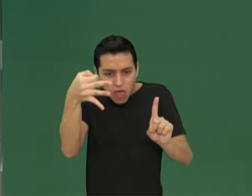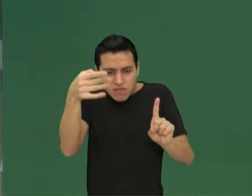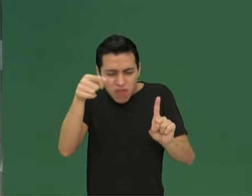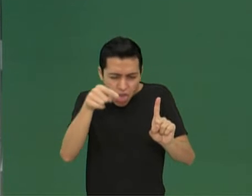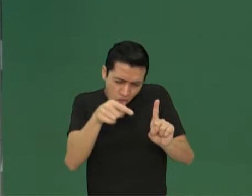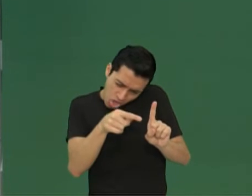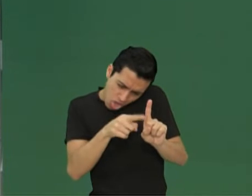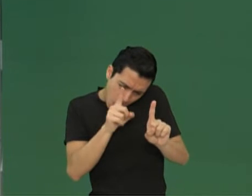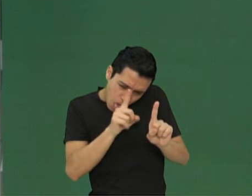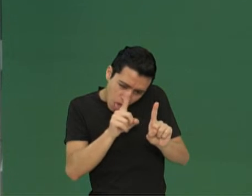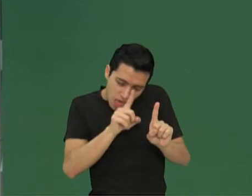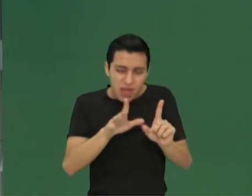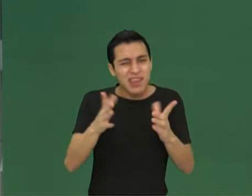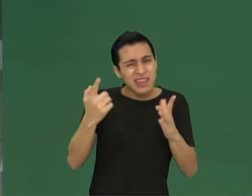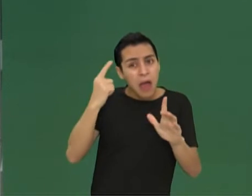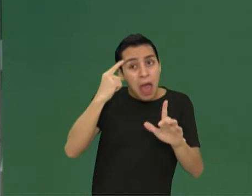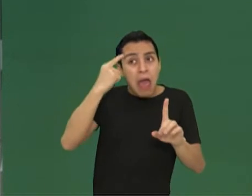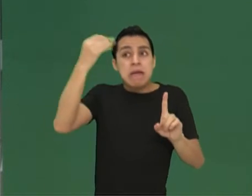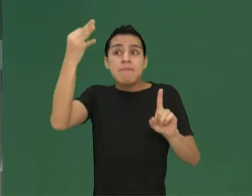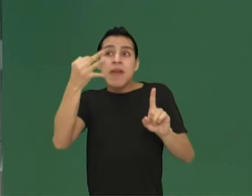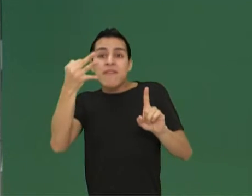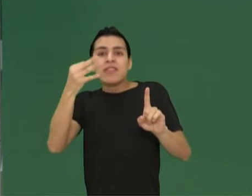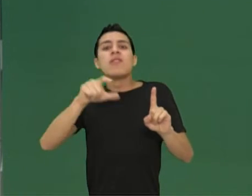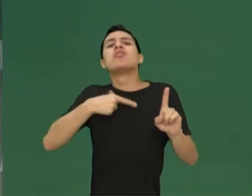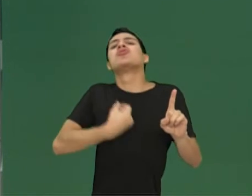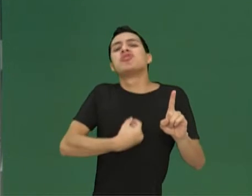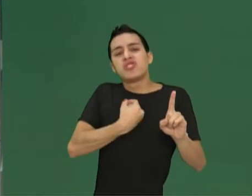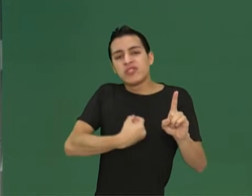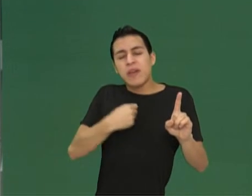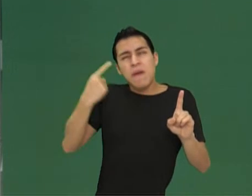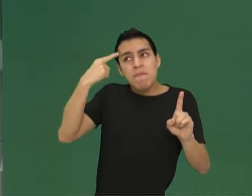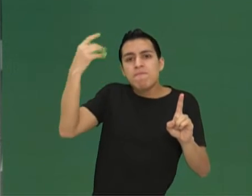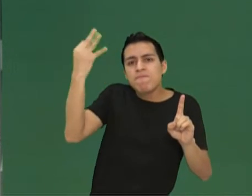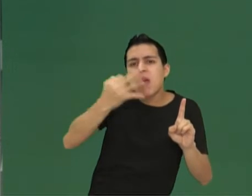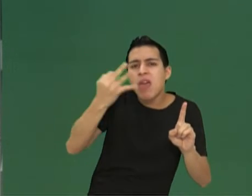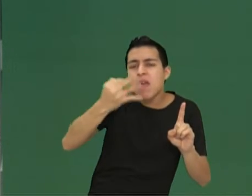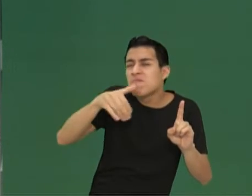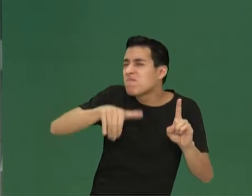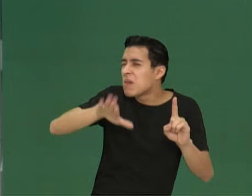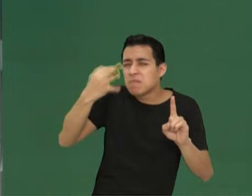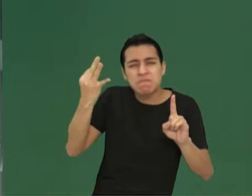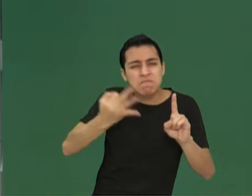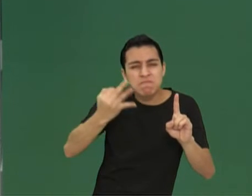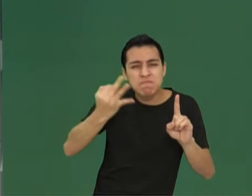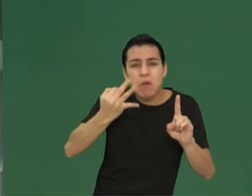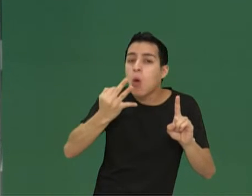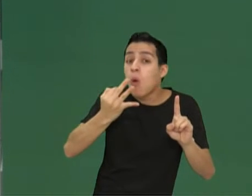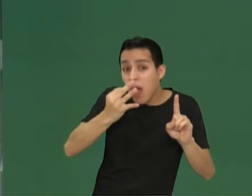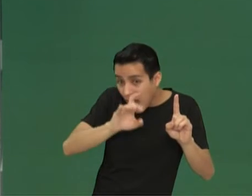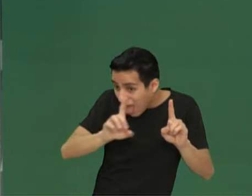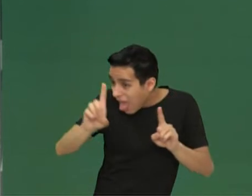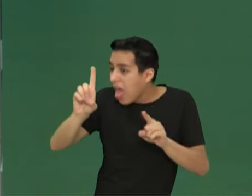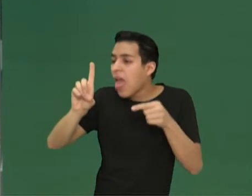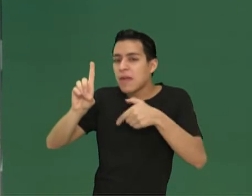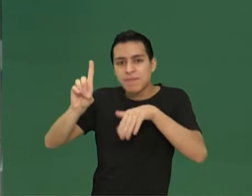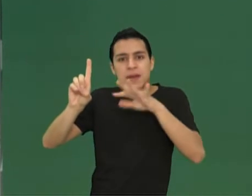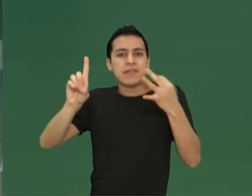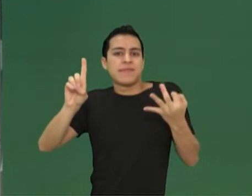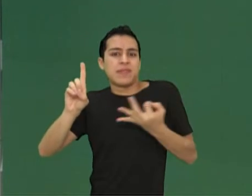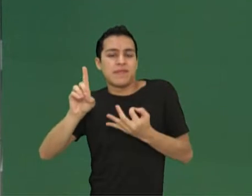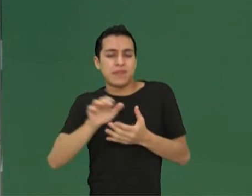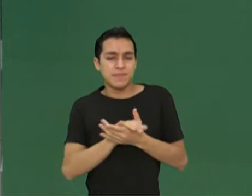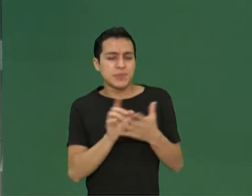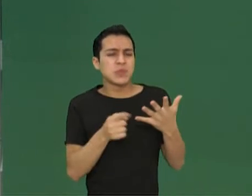de perfeição, né, existe. Essa ideia de perfeição, o ser mais perfeito seria Deus. Tá? E por último